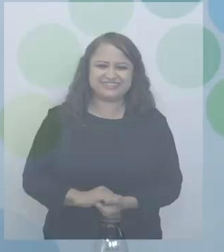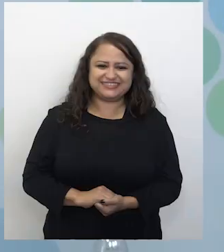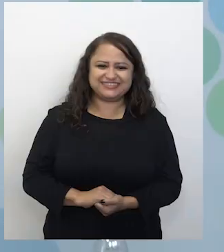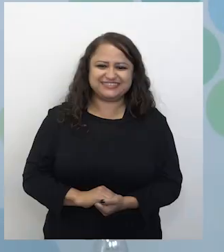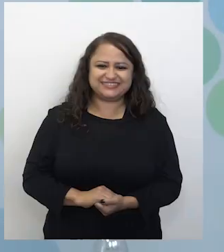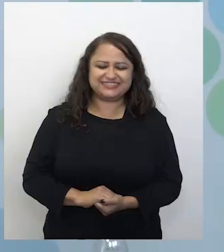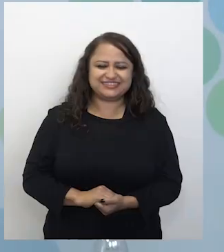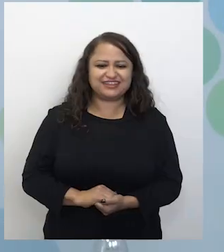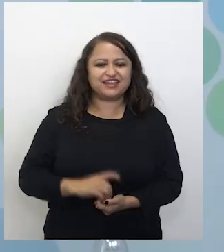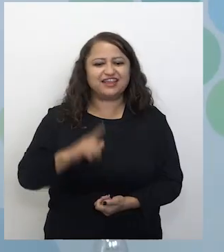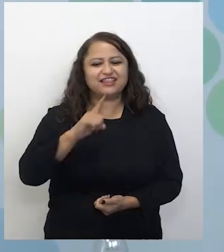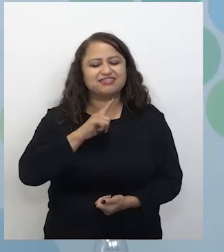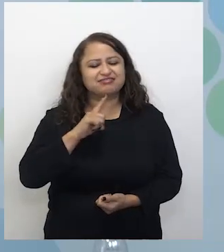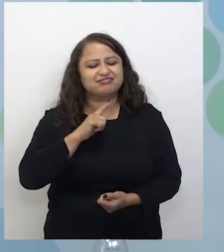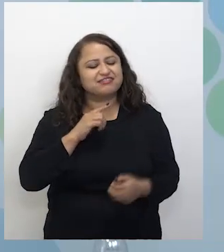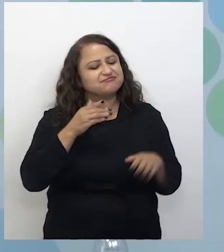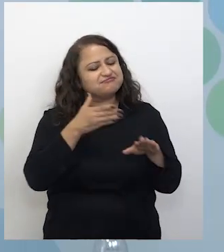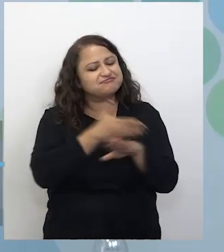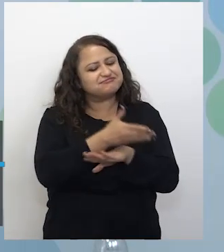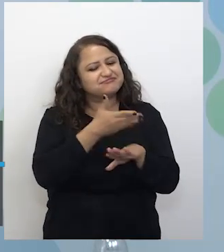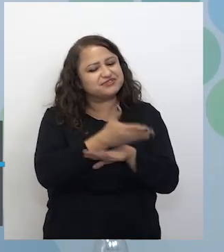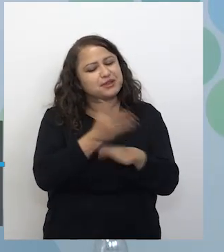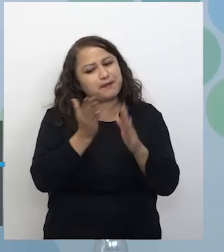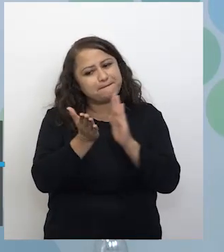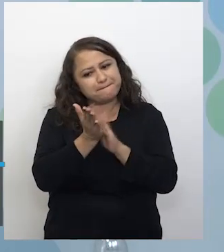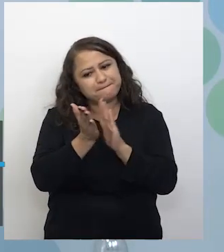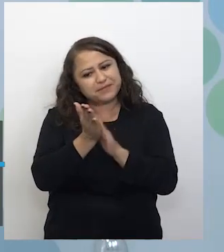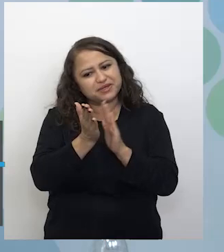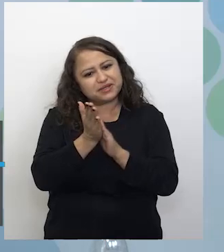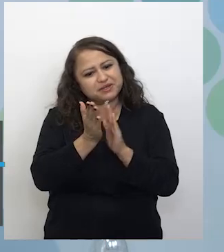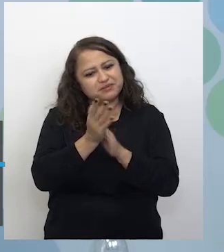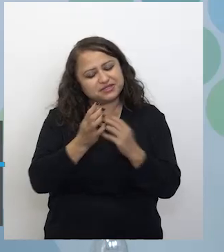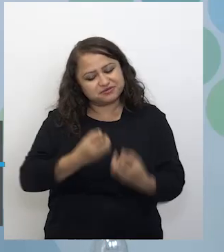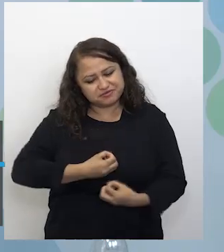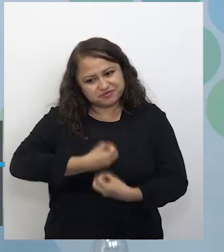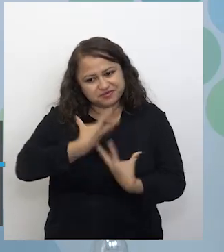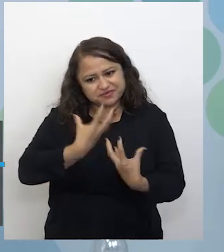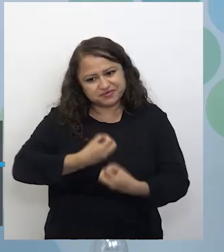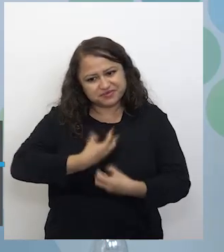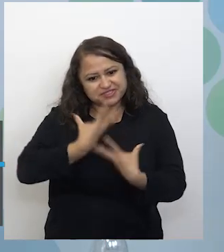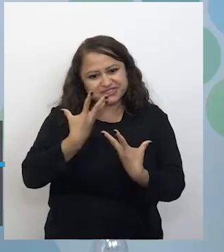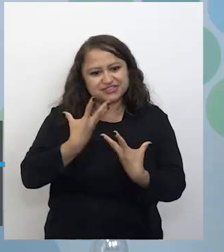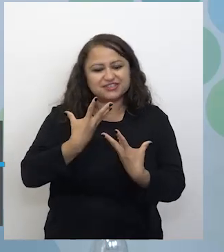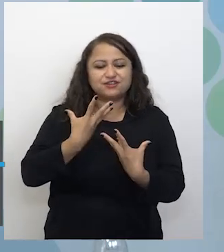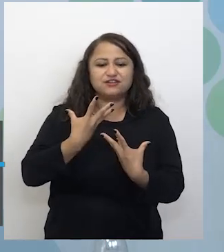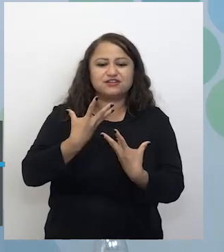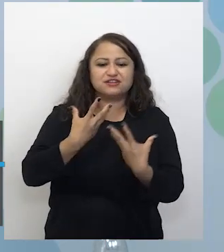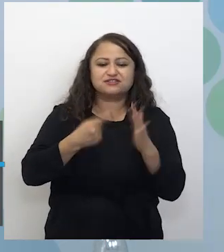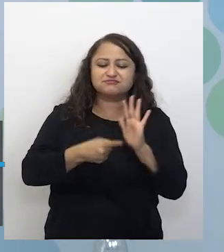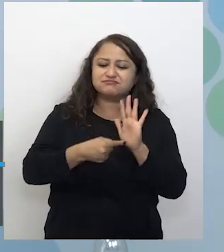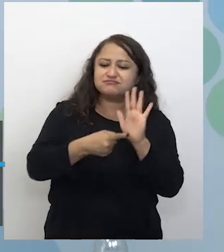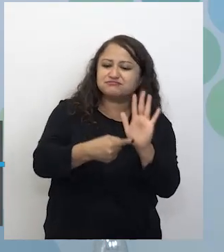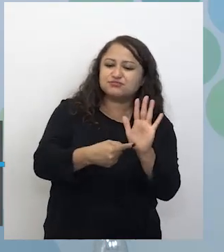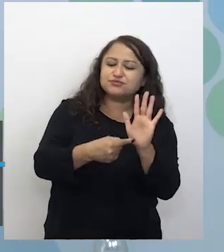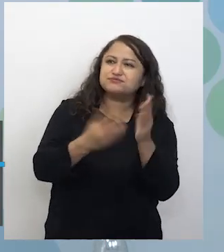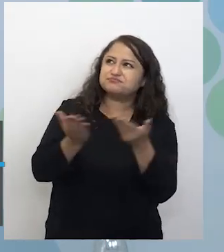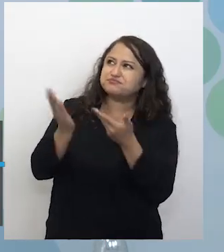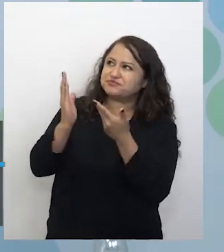Nós temos aqui uma série de elogios, né? Quanto inspirador é esse relato, né? Um relato